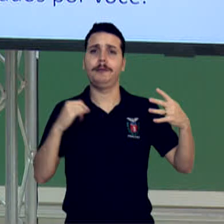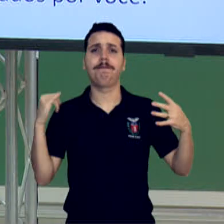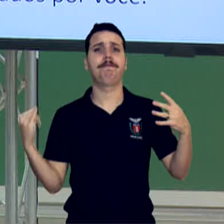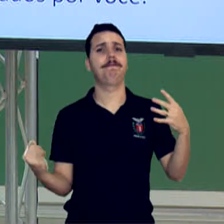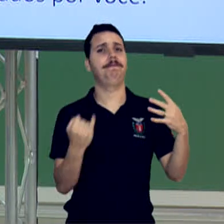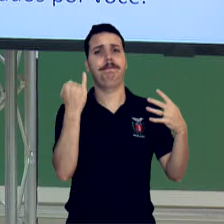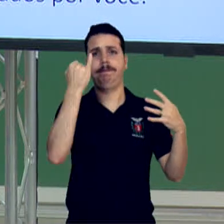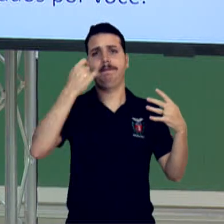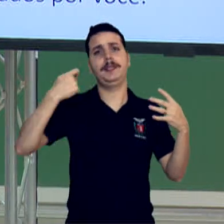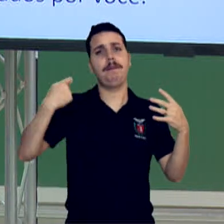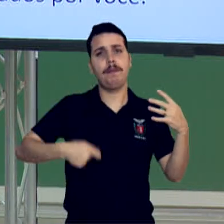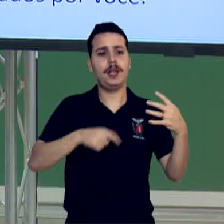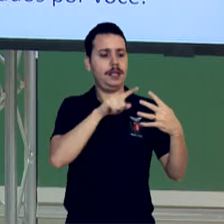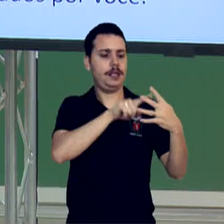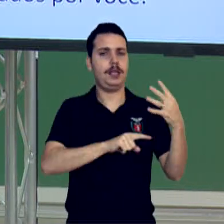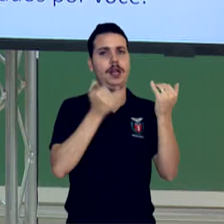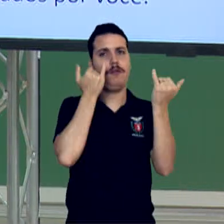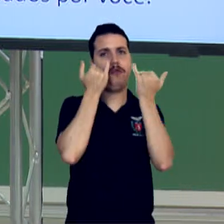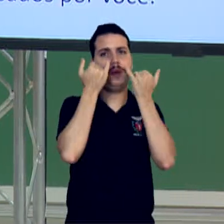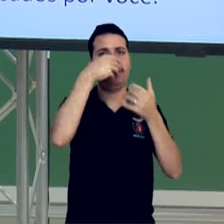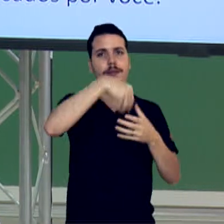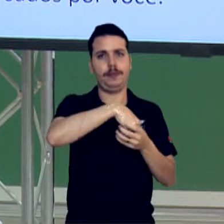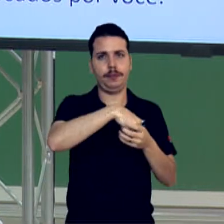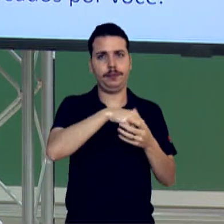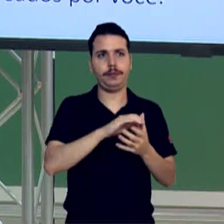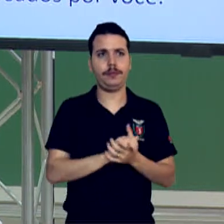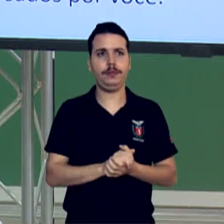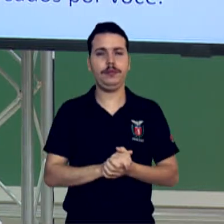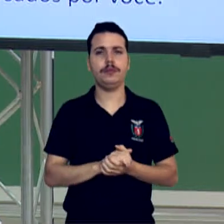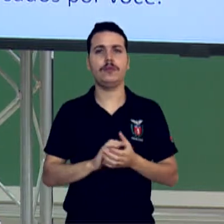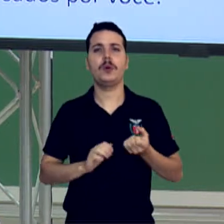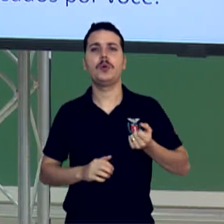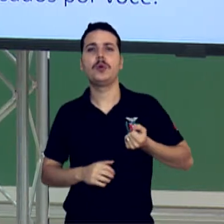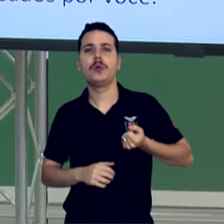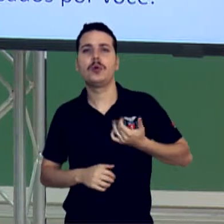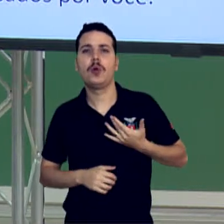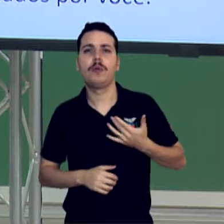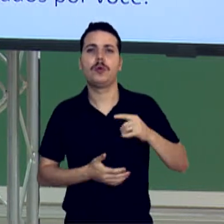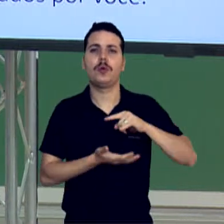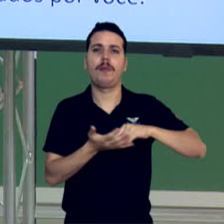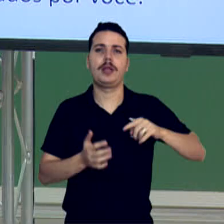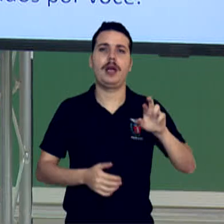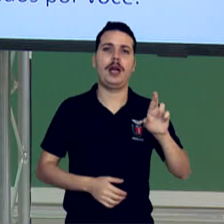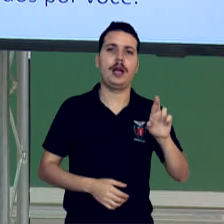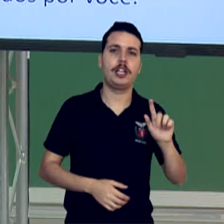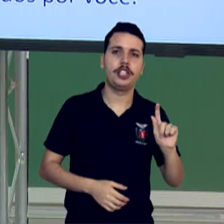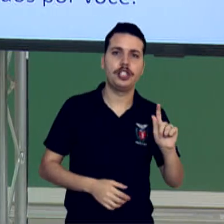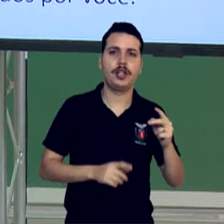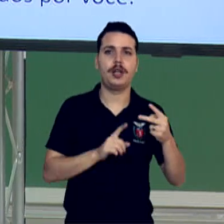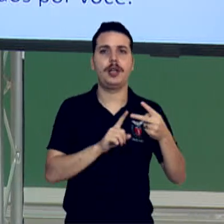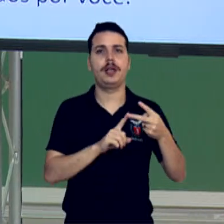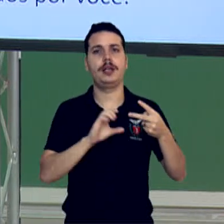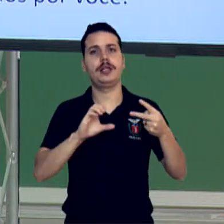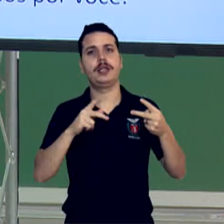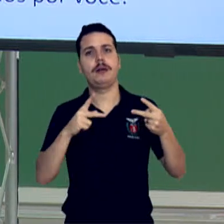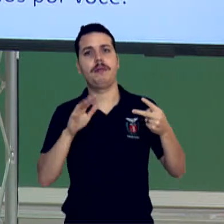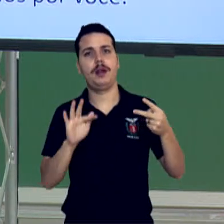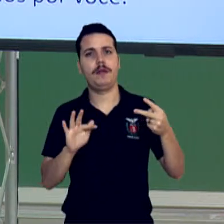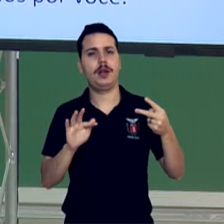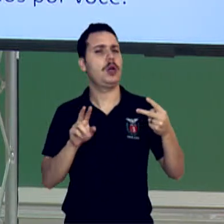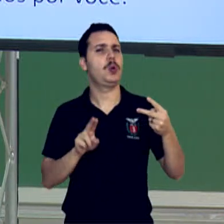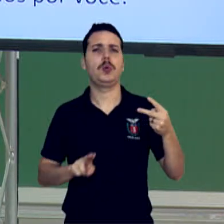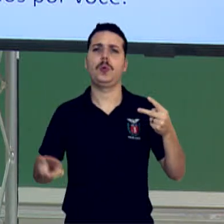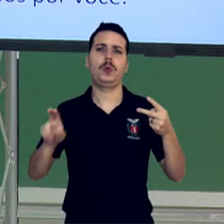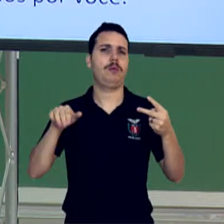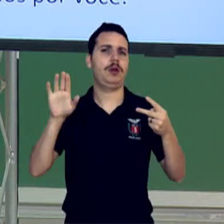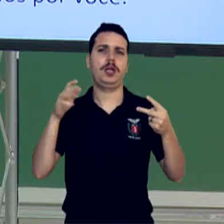você tem que colocar essas informações. Número de documentos, RG, CPF e tal, não se usa